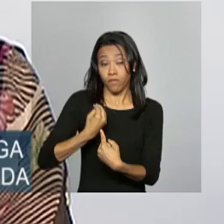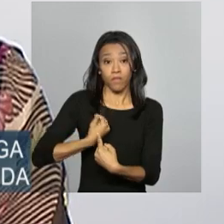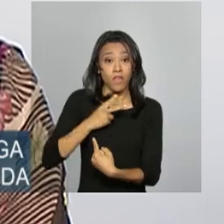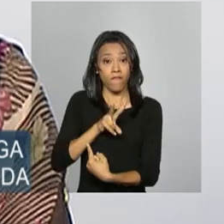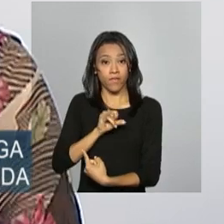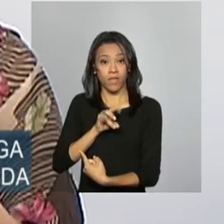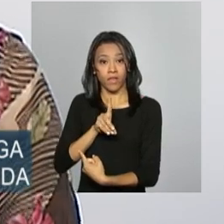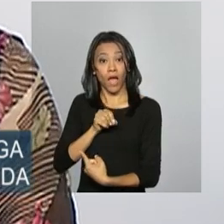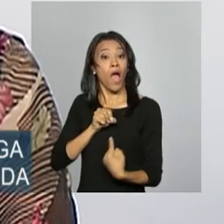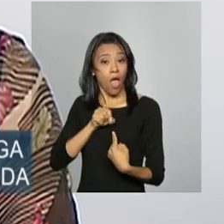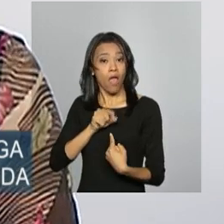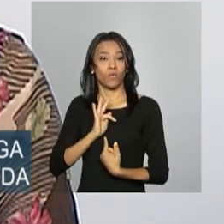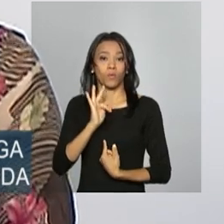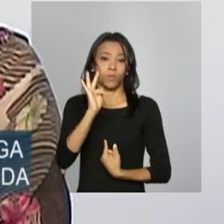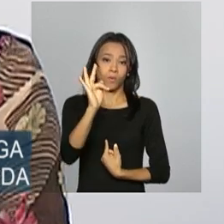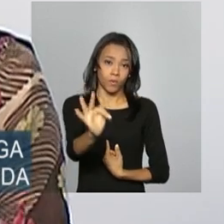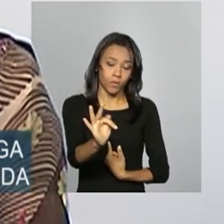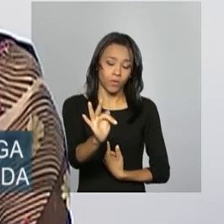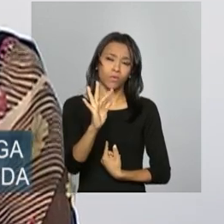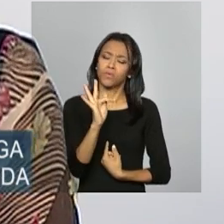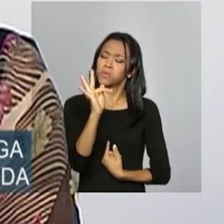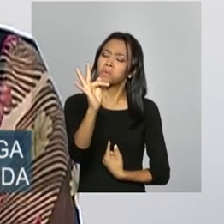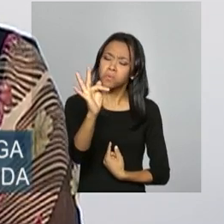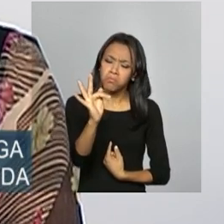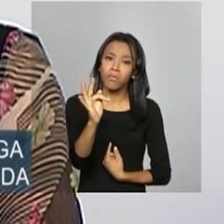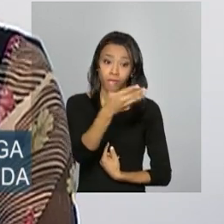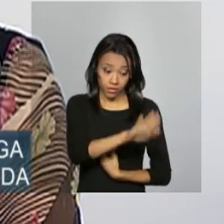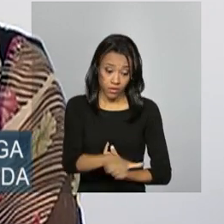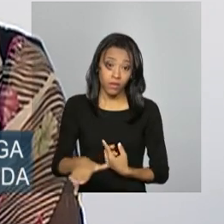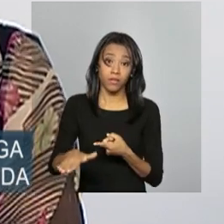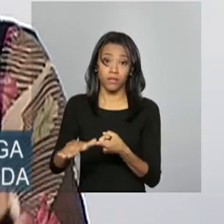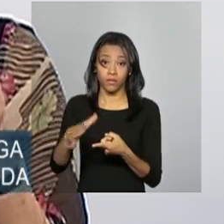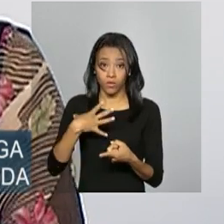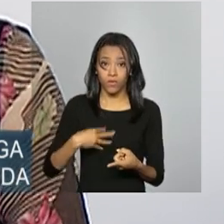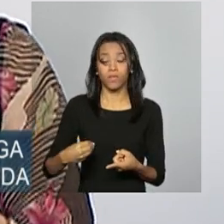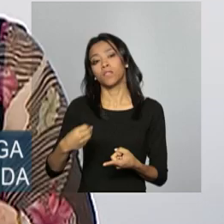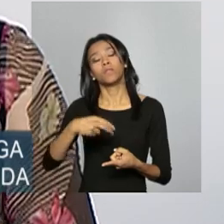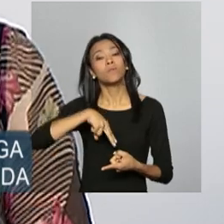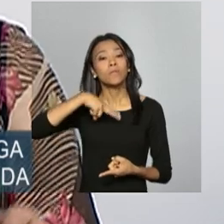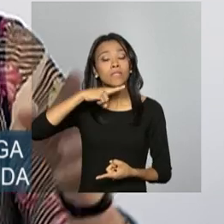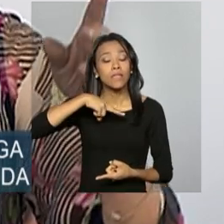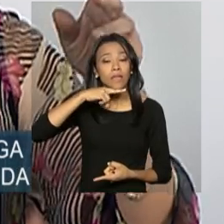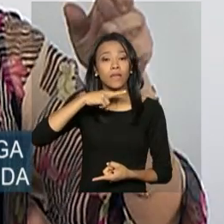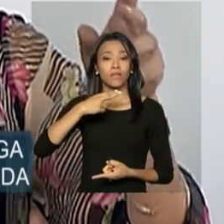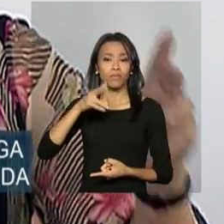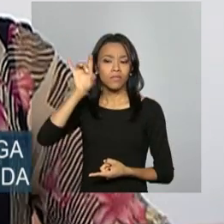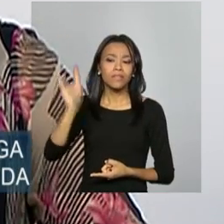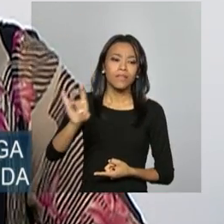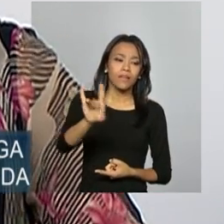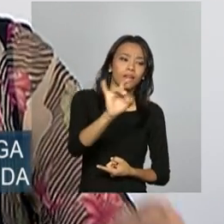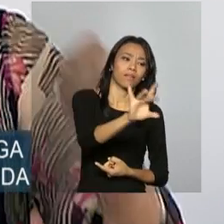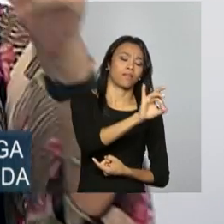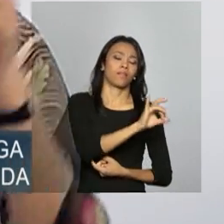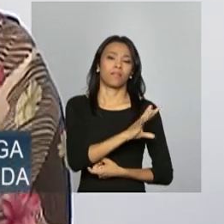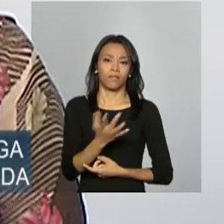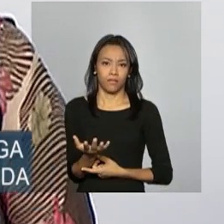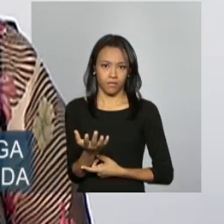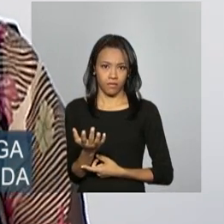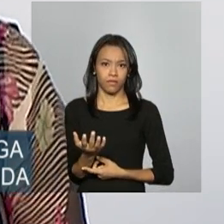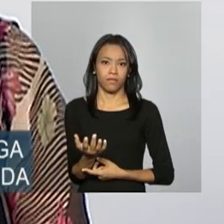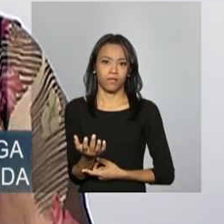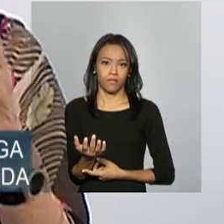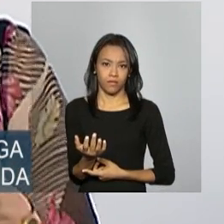futuro. Futuro são as crianças, os filhos e netos de cada uma ou de